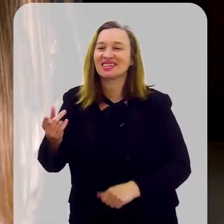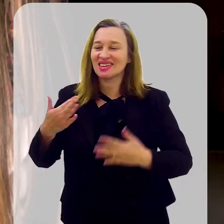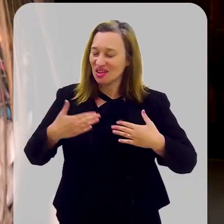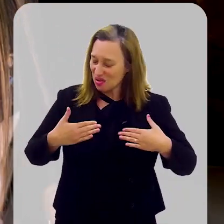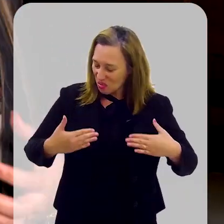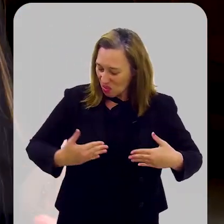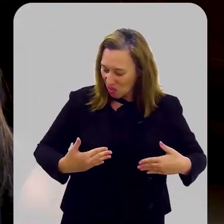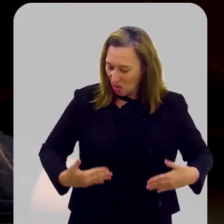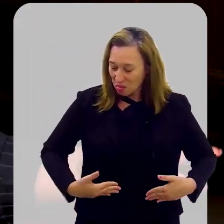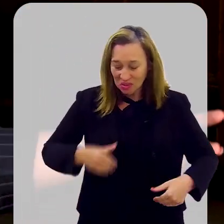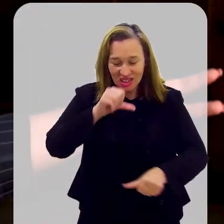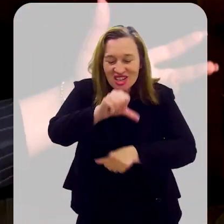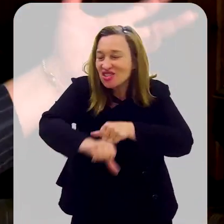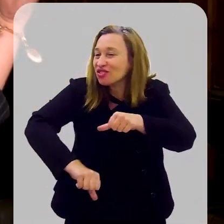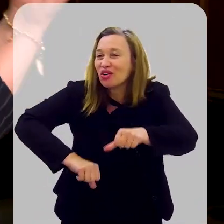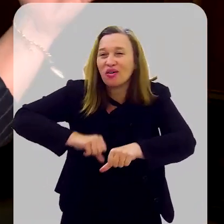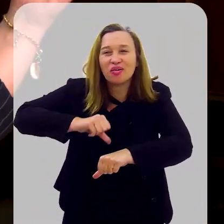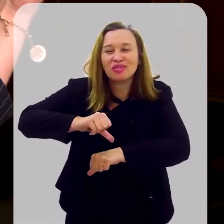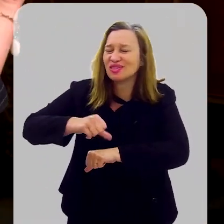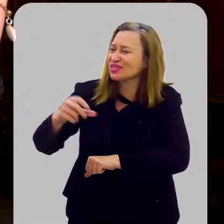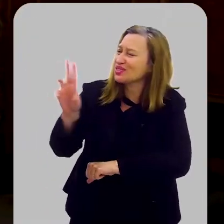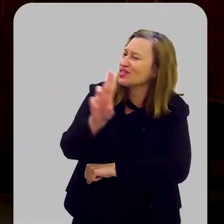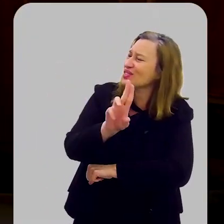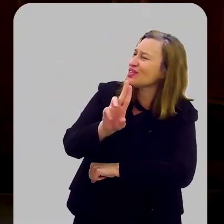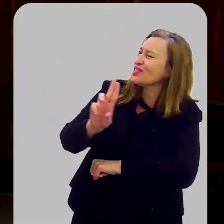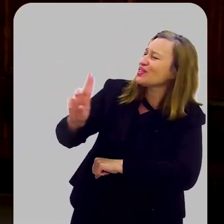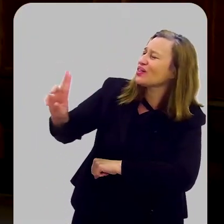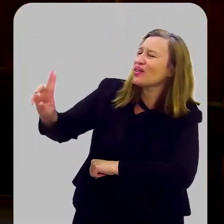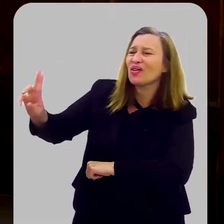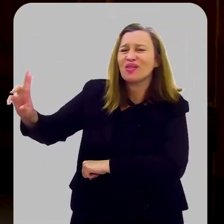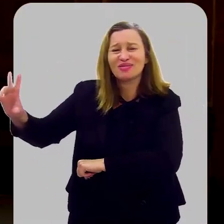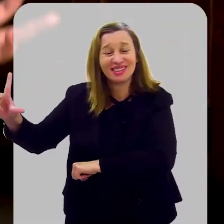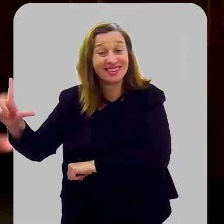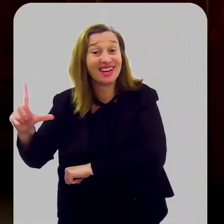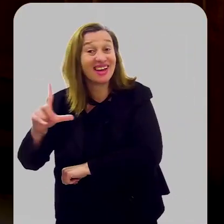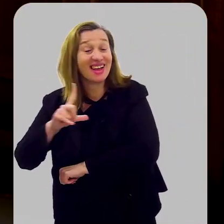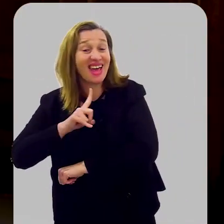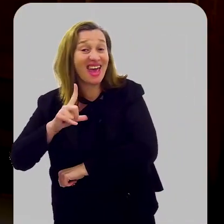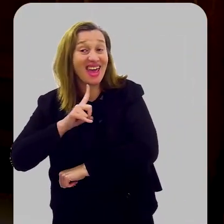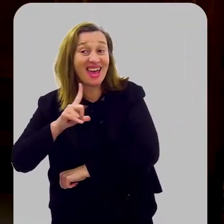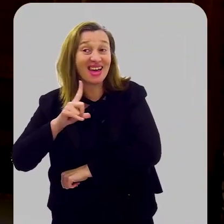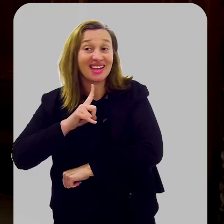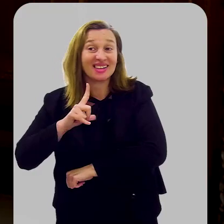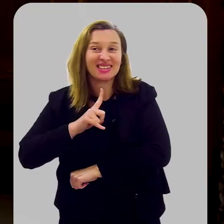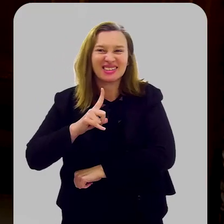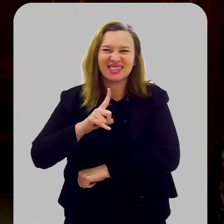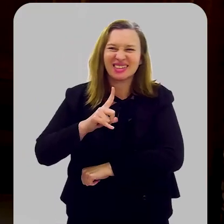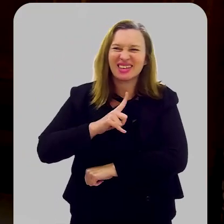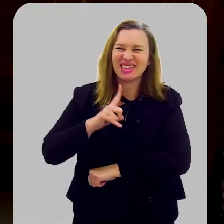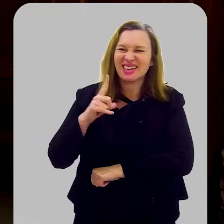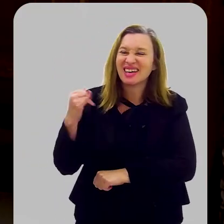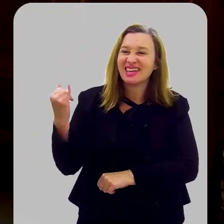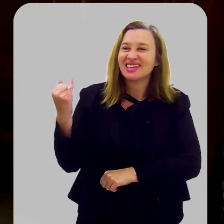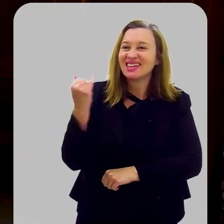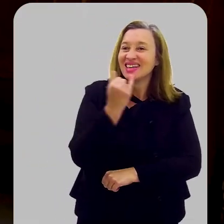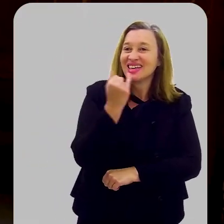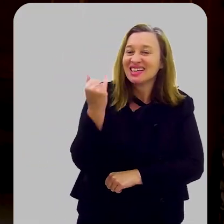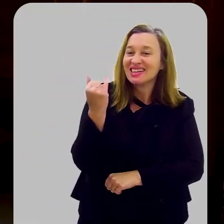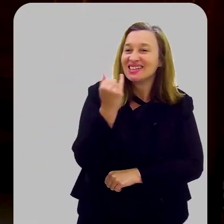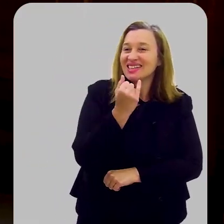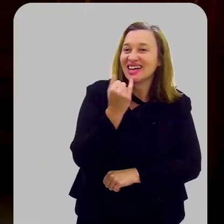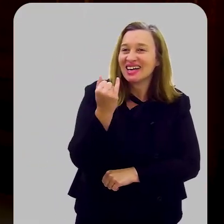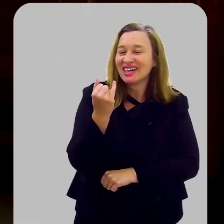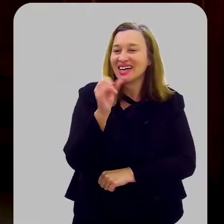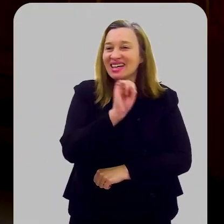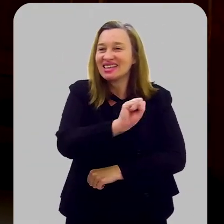tive o corpo novo, nome para sempre eu terei, e como em